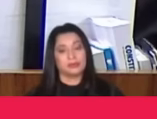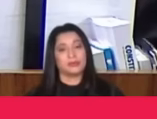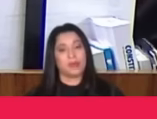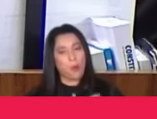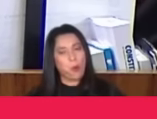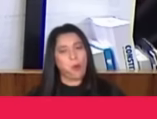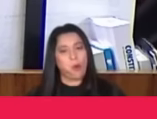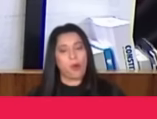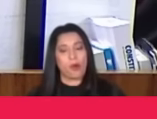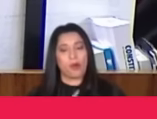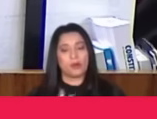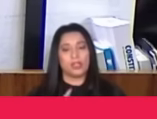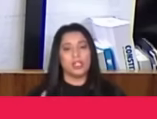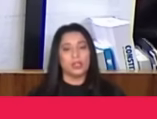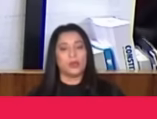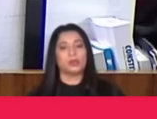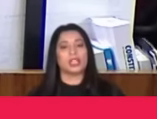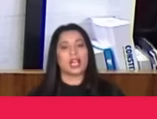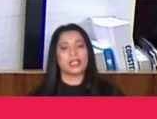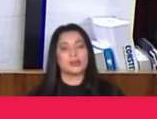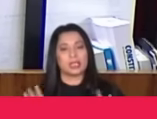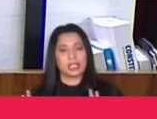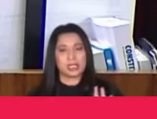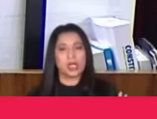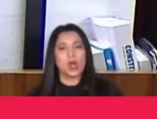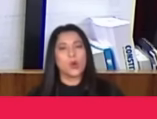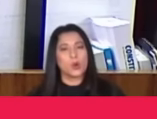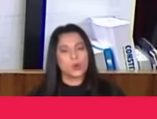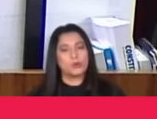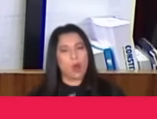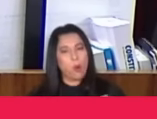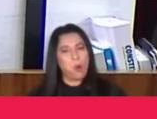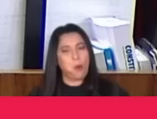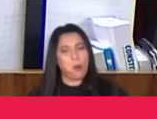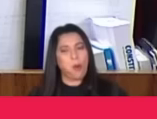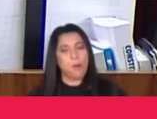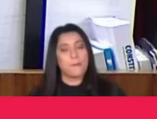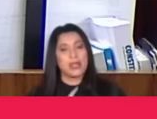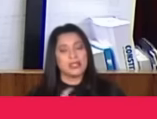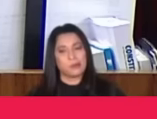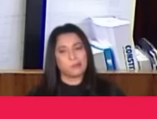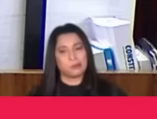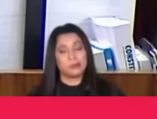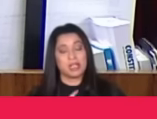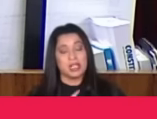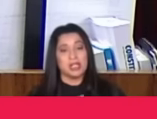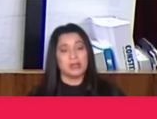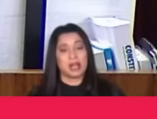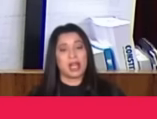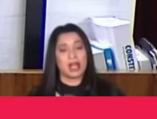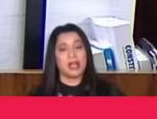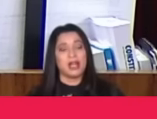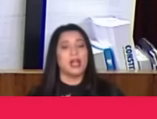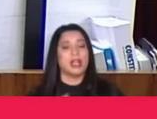um golpe, a tentarem contra a democracia, num plano de golpista, da tentativa de subverter as Forças Armadas.